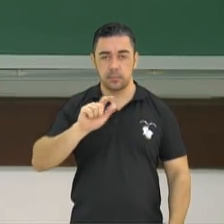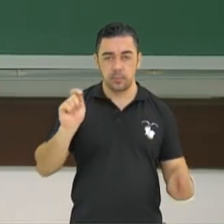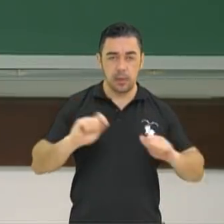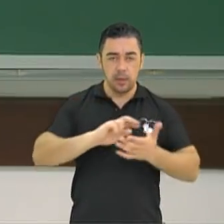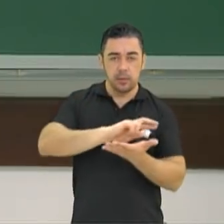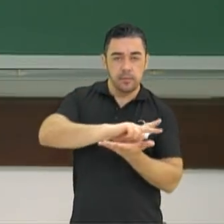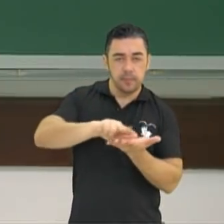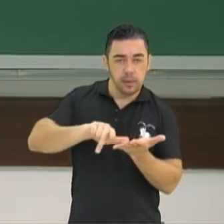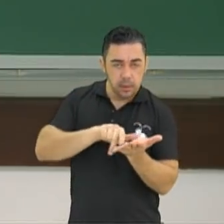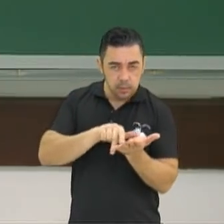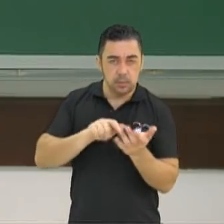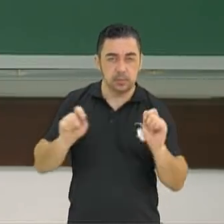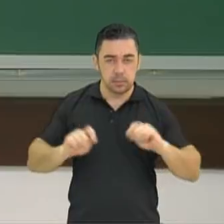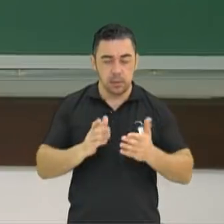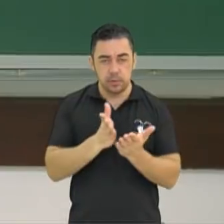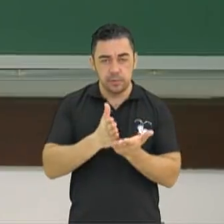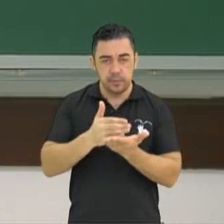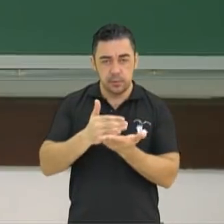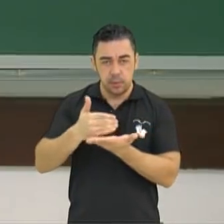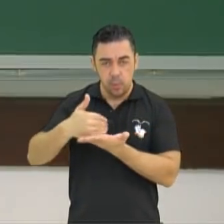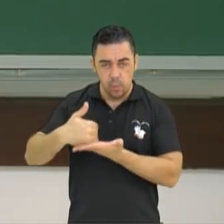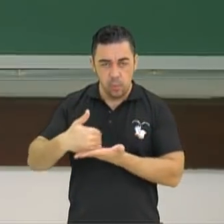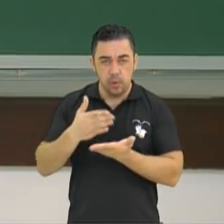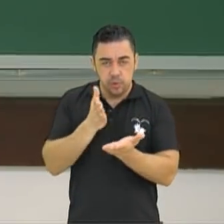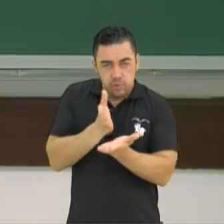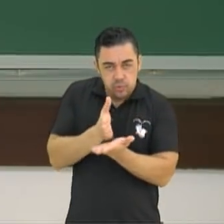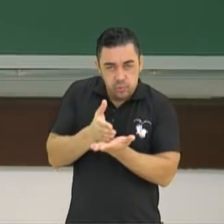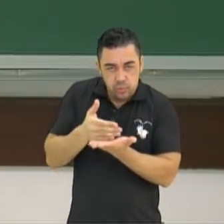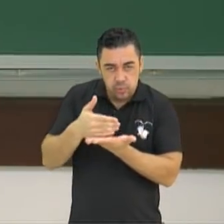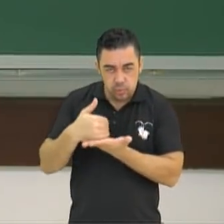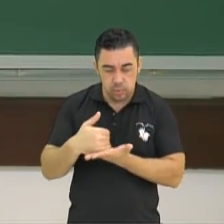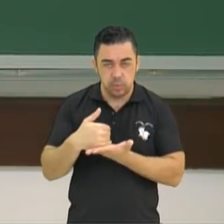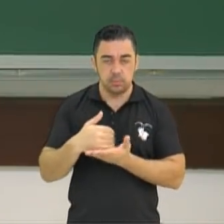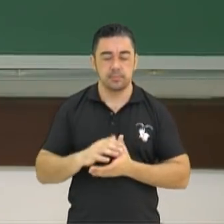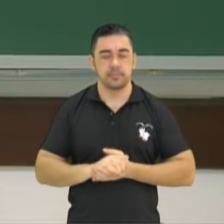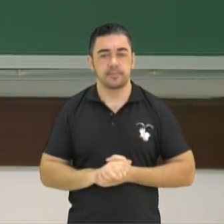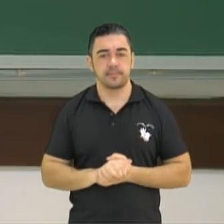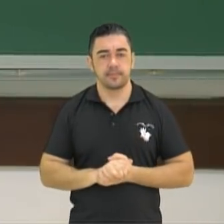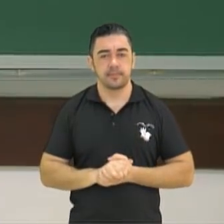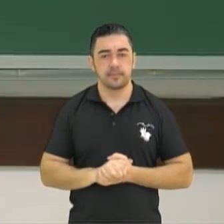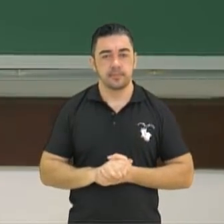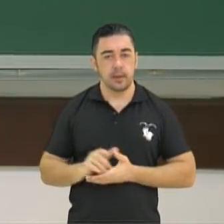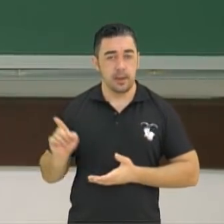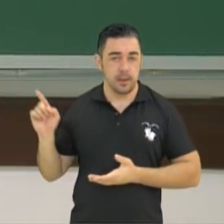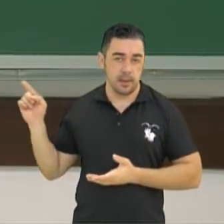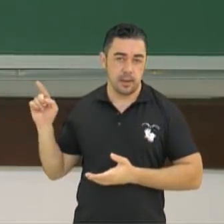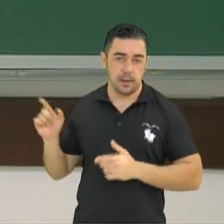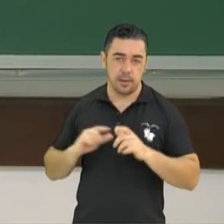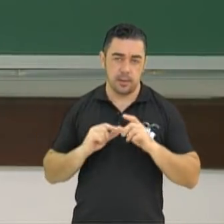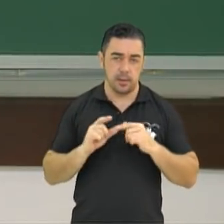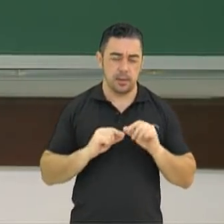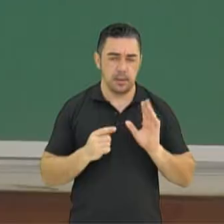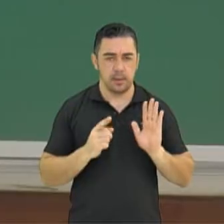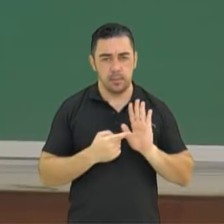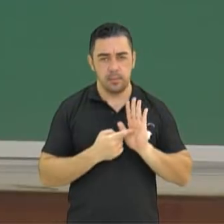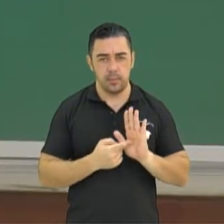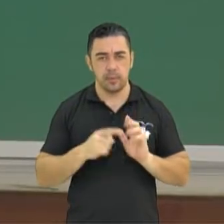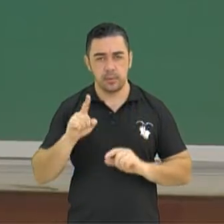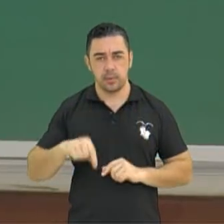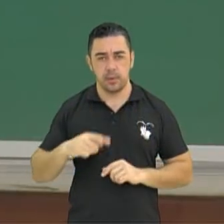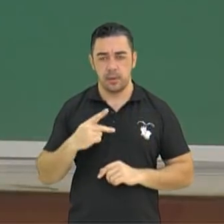diferentes de dividir esse animal no meio e ele vai ficar com duas metades iguais sempre, ok? No caso da estrela, a gente aparece às vezes escrito ainda